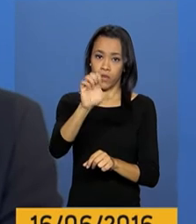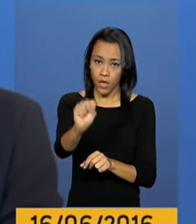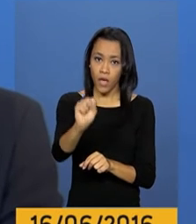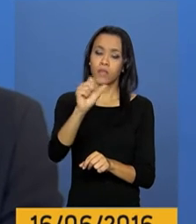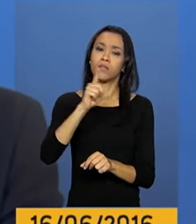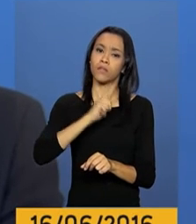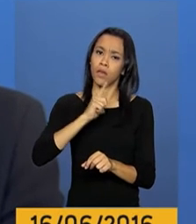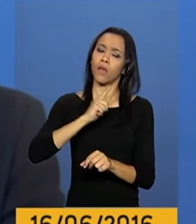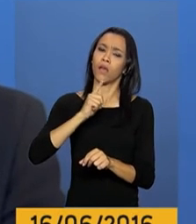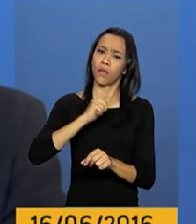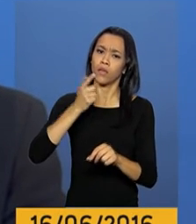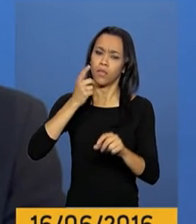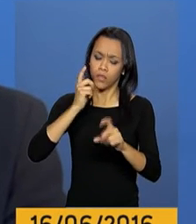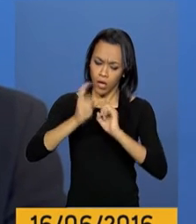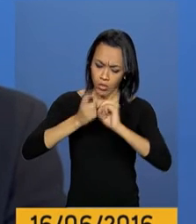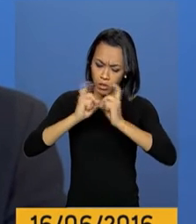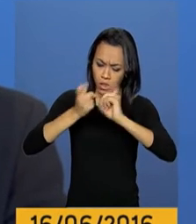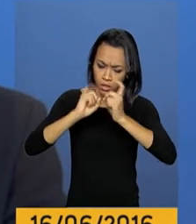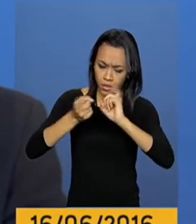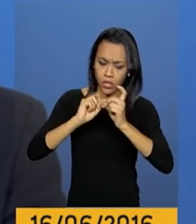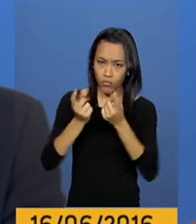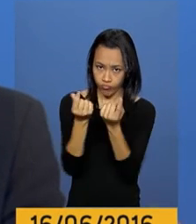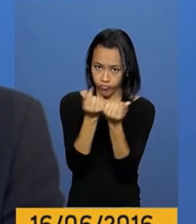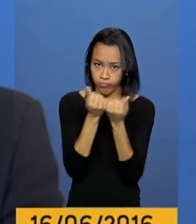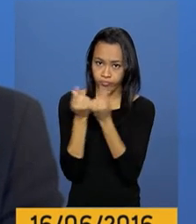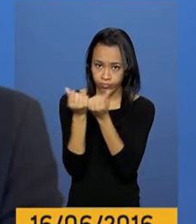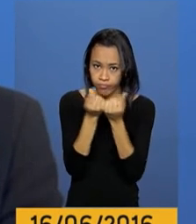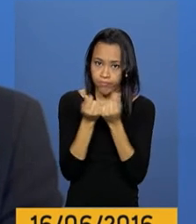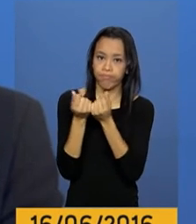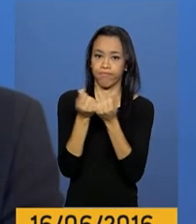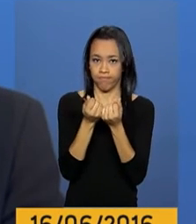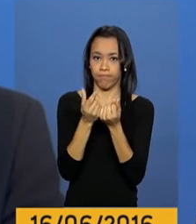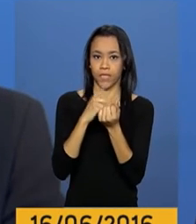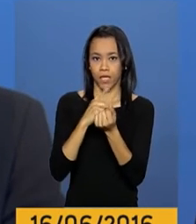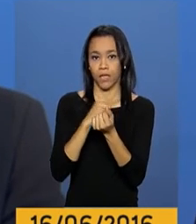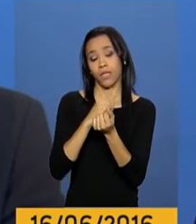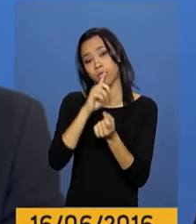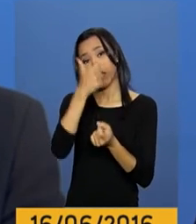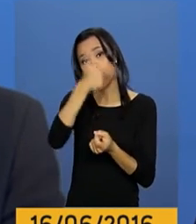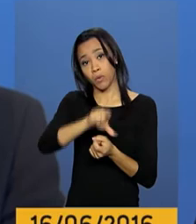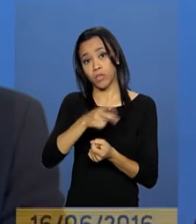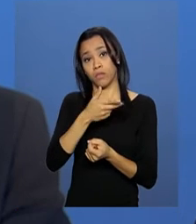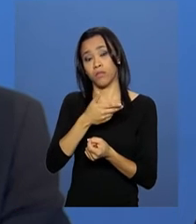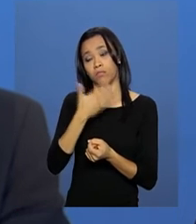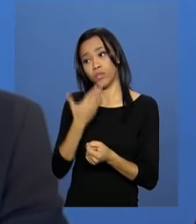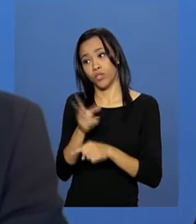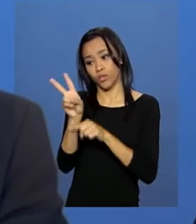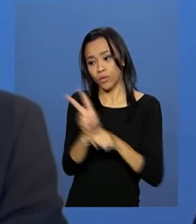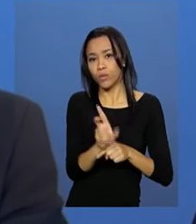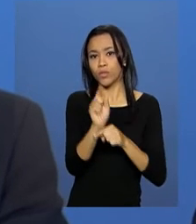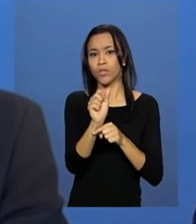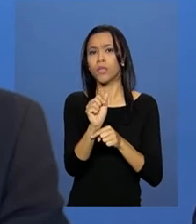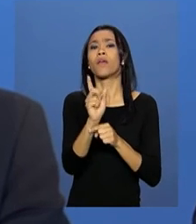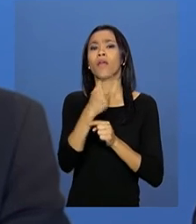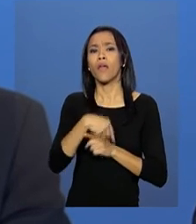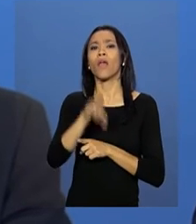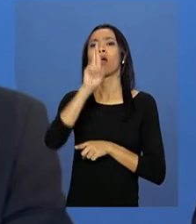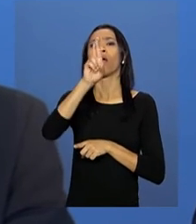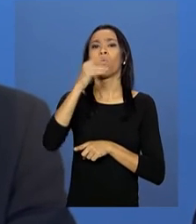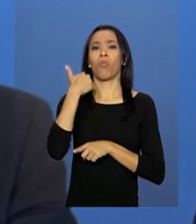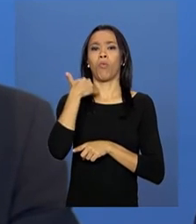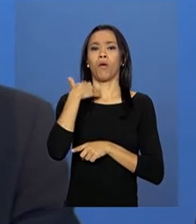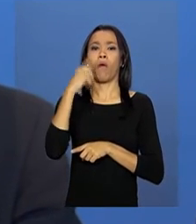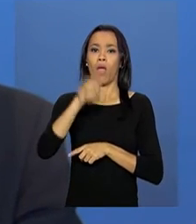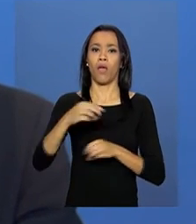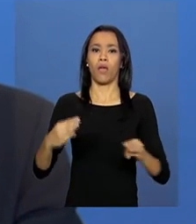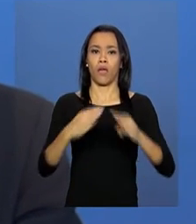financeira, do ponto de vista de concessão de financiamento, a partir da Caixa Econômica Federal e do Banco